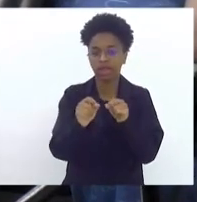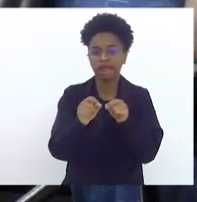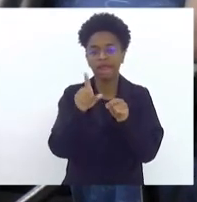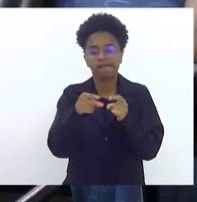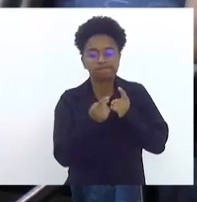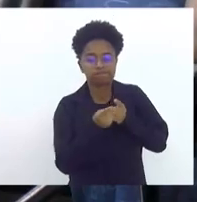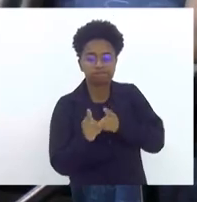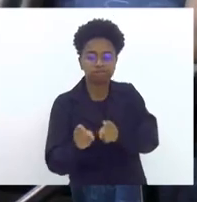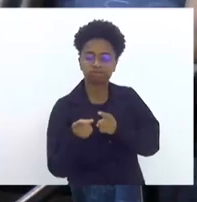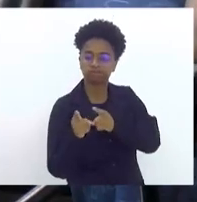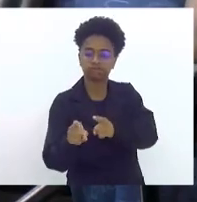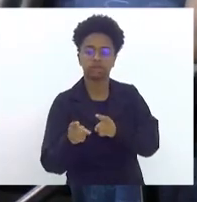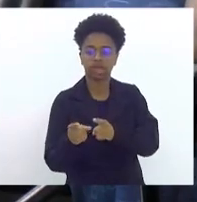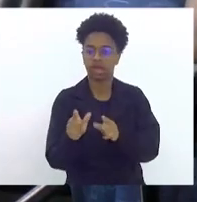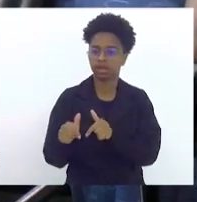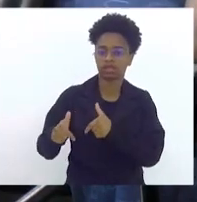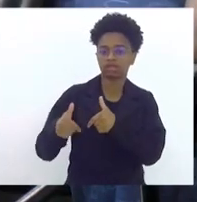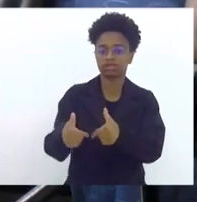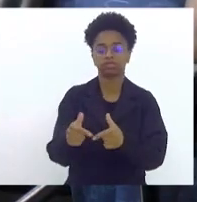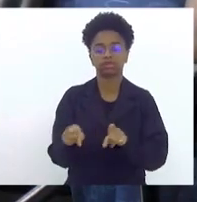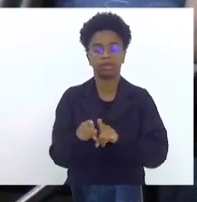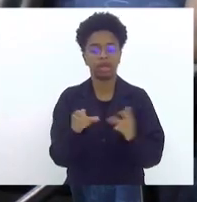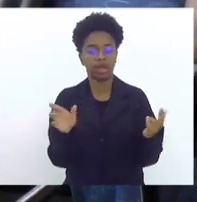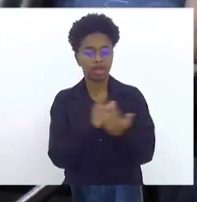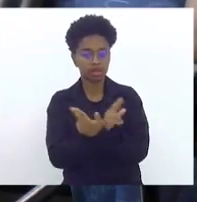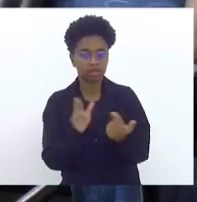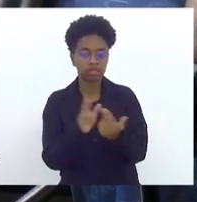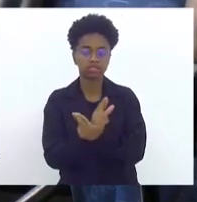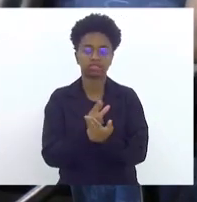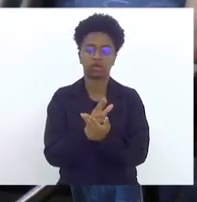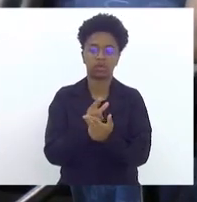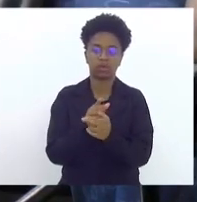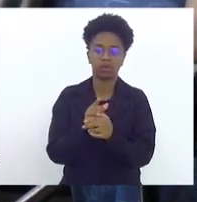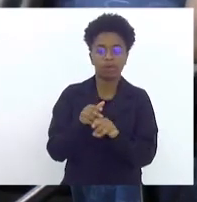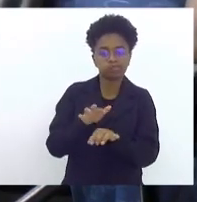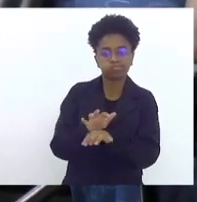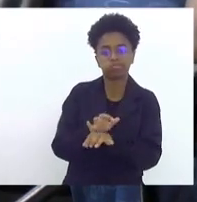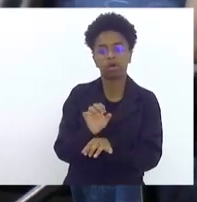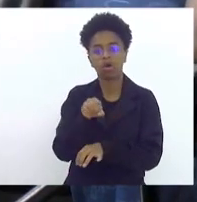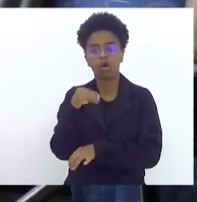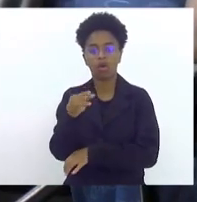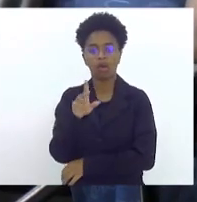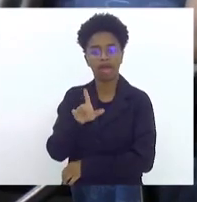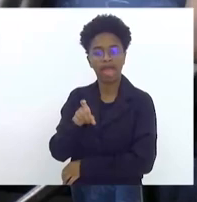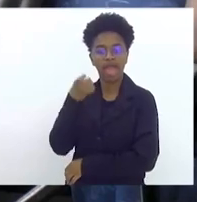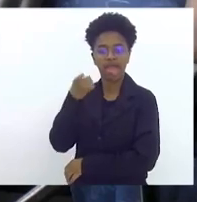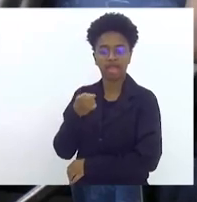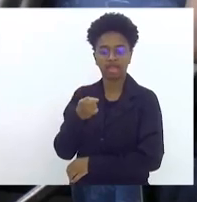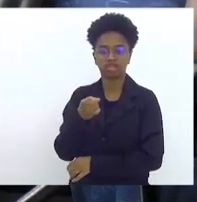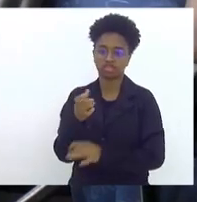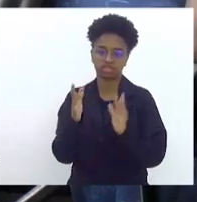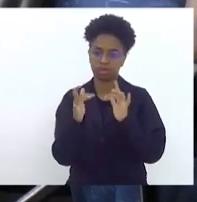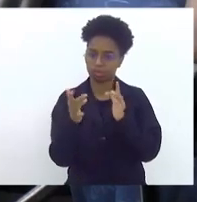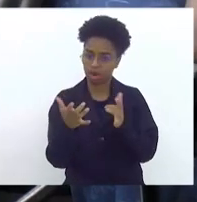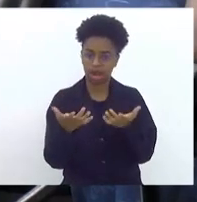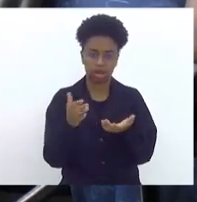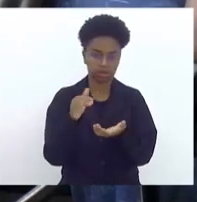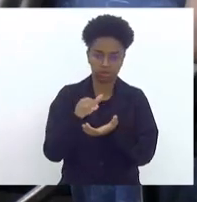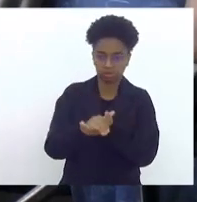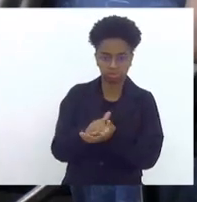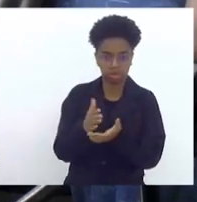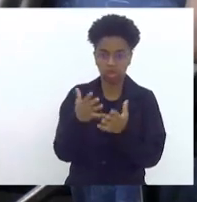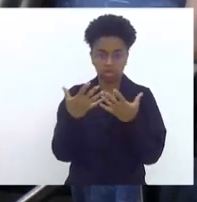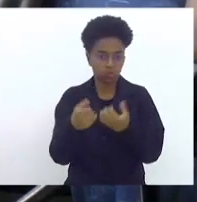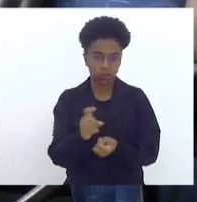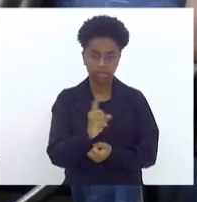a pornografia de vingança nos relacionamentos íntimos nos ex parceiros que não se conformam com